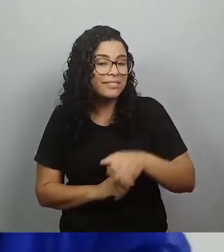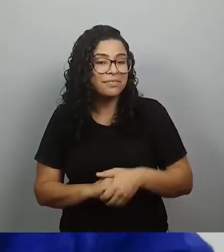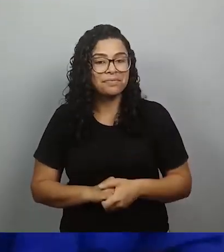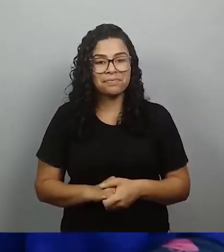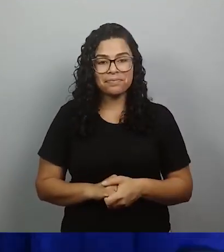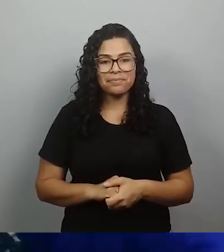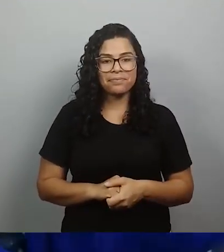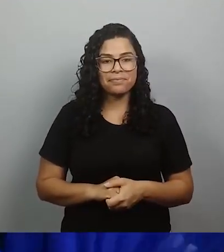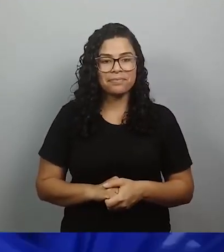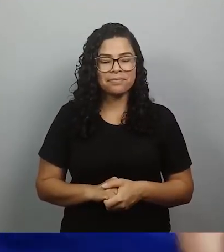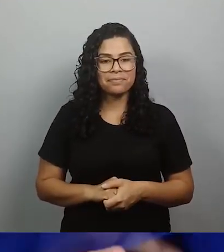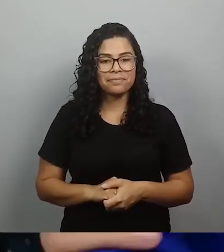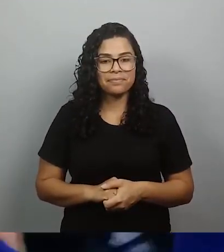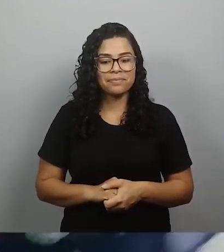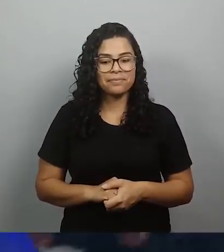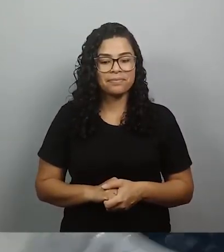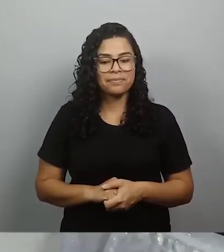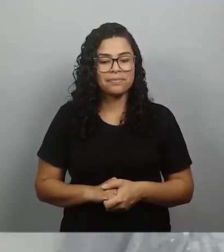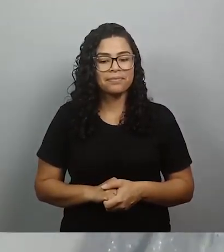Corta.